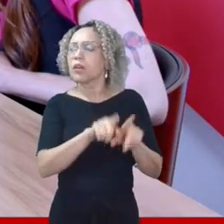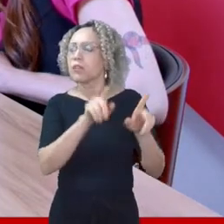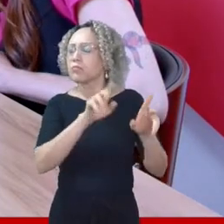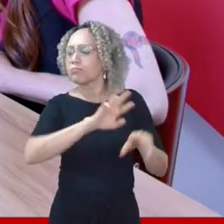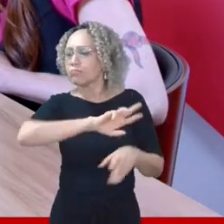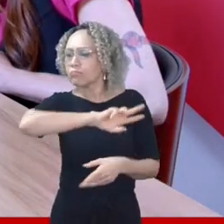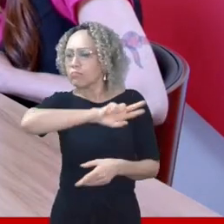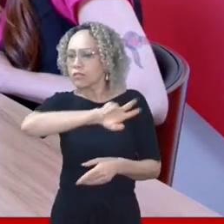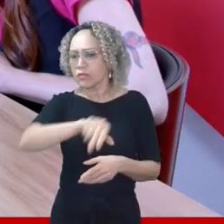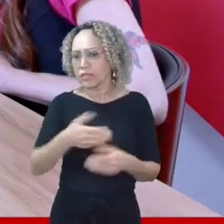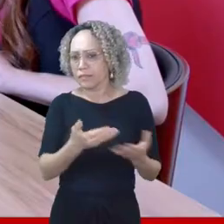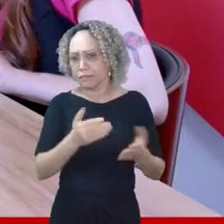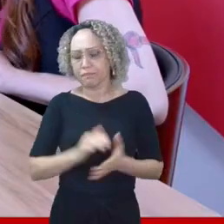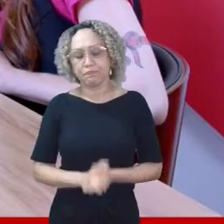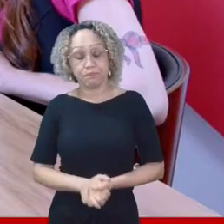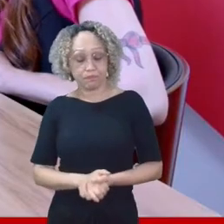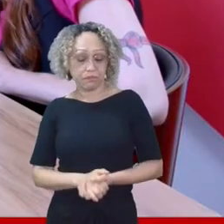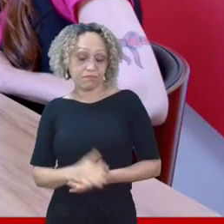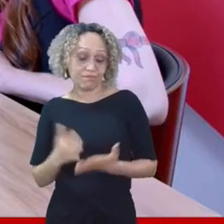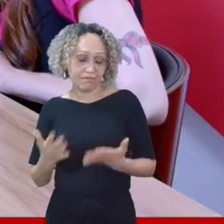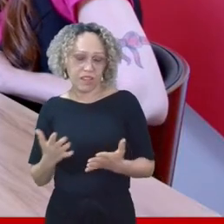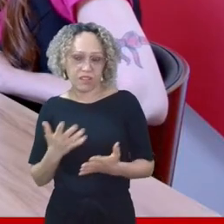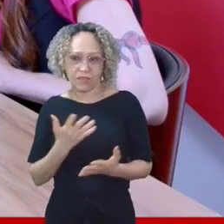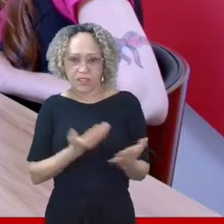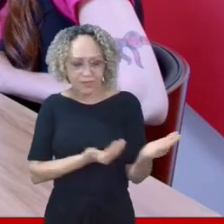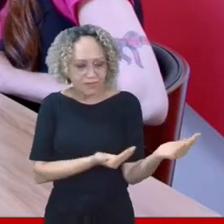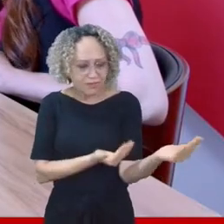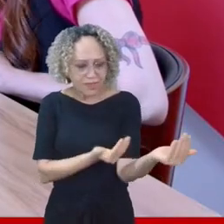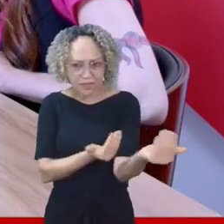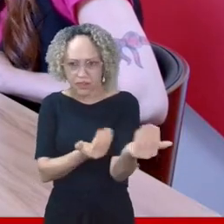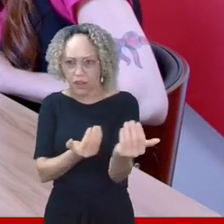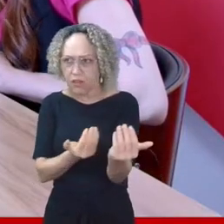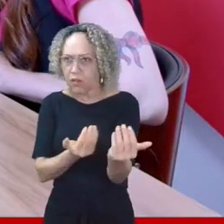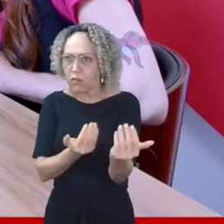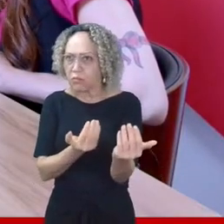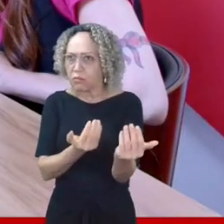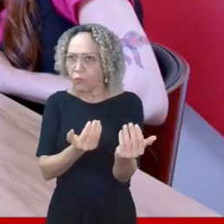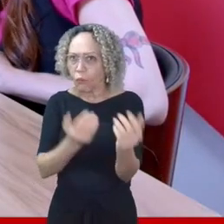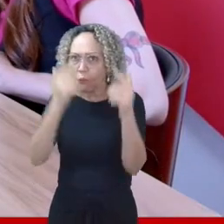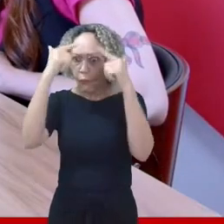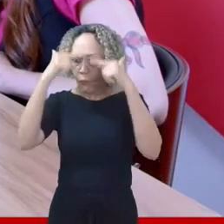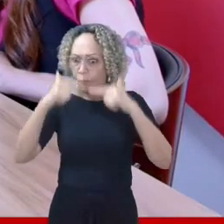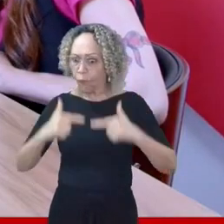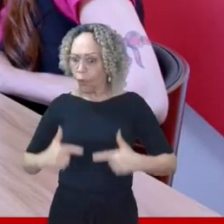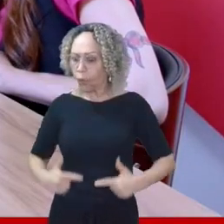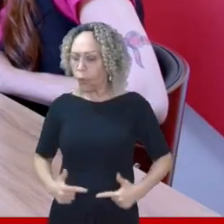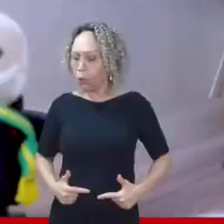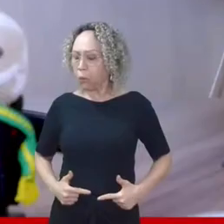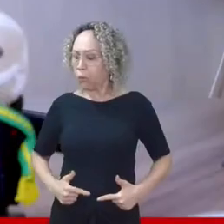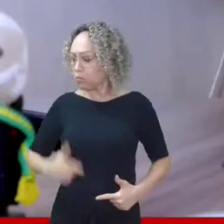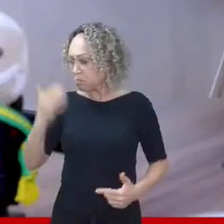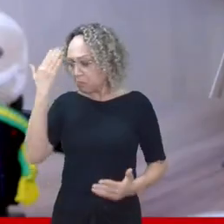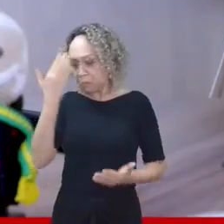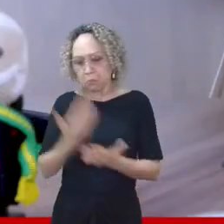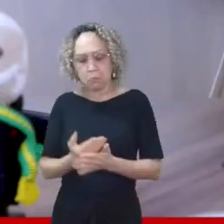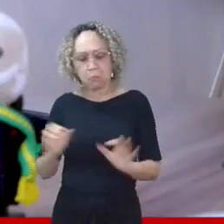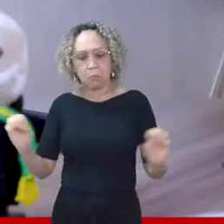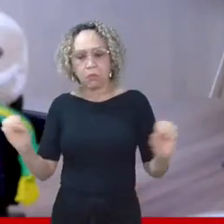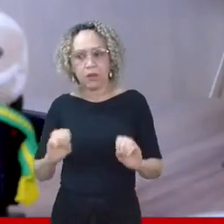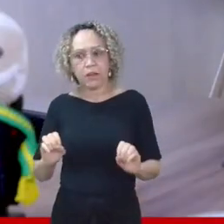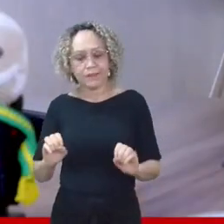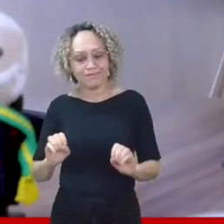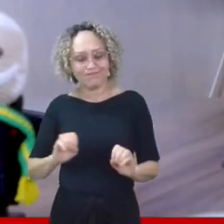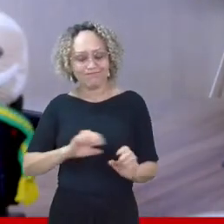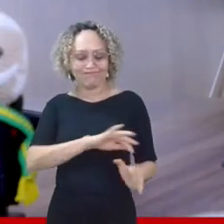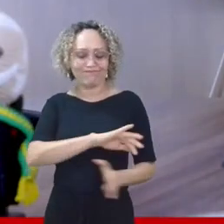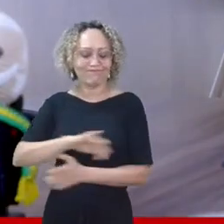Cara, geralmente tem a impressão de que a juventude ela é muito cética, né? Só que as últimas pesquisas, elas apontam que a juventude,